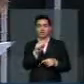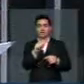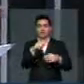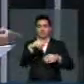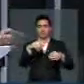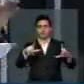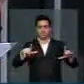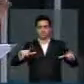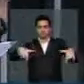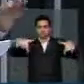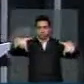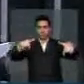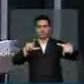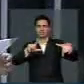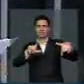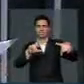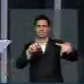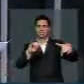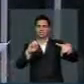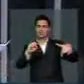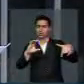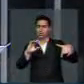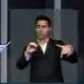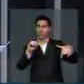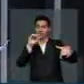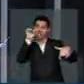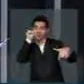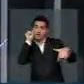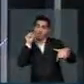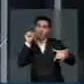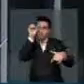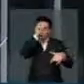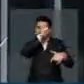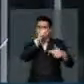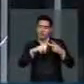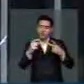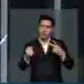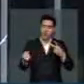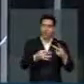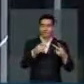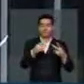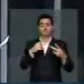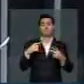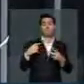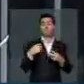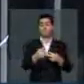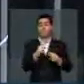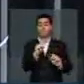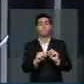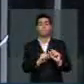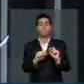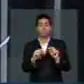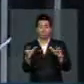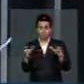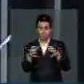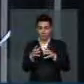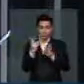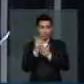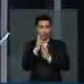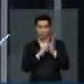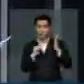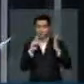e aprender novidades mais tarde eles formaram um conjuntinho que seguia a moda do